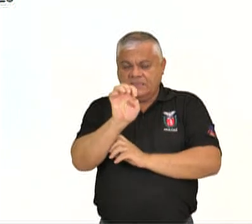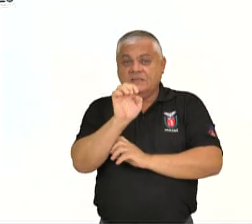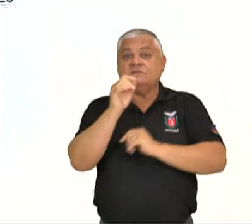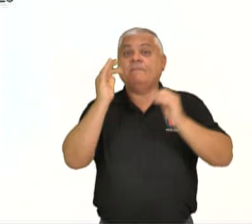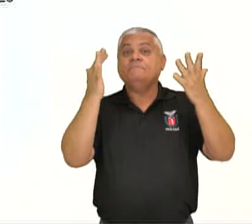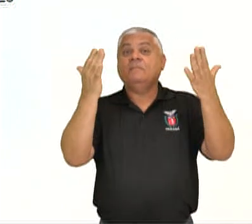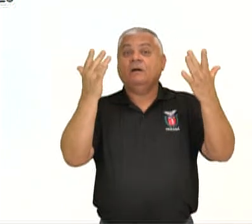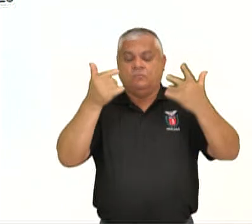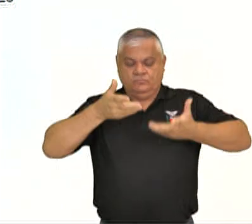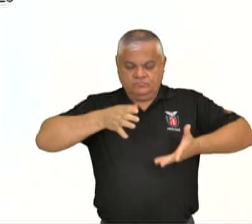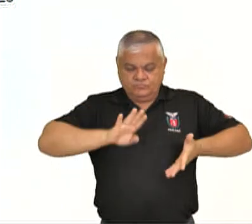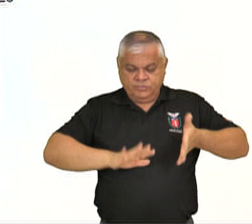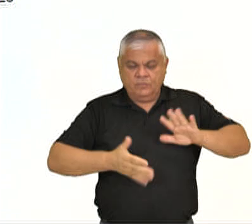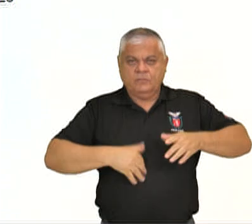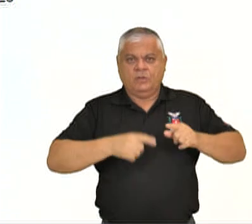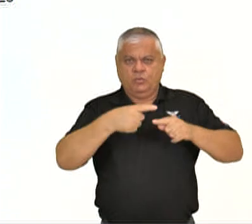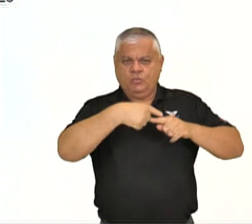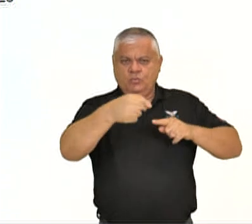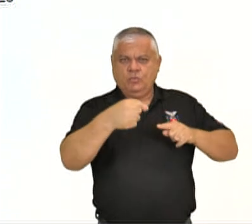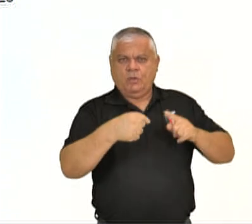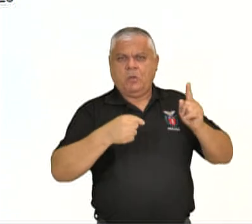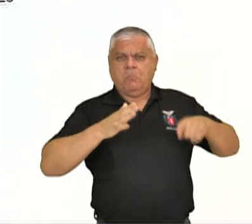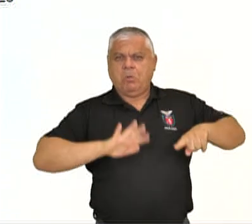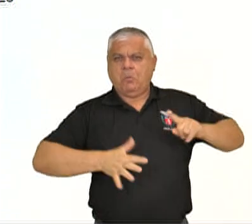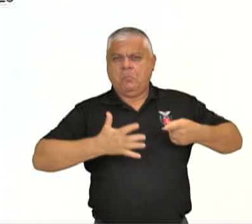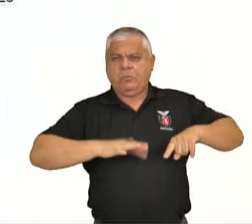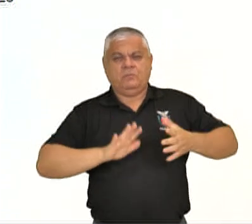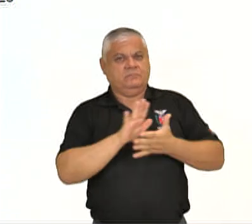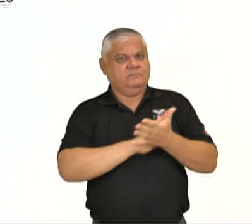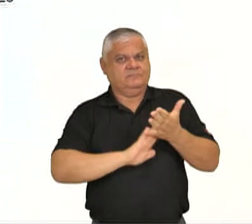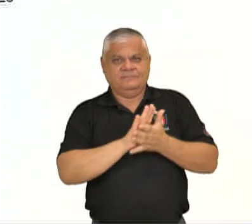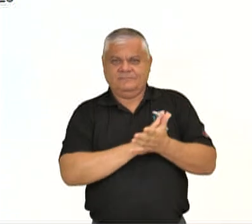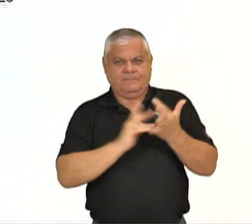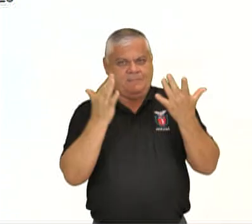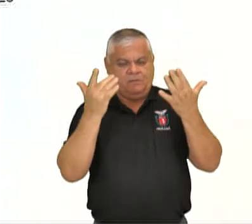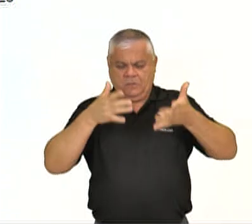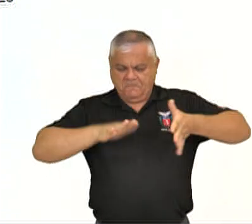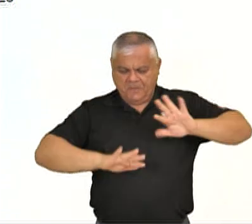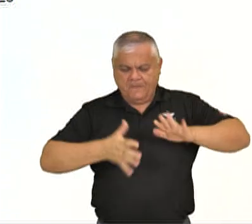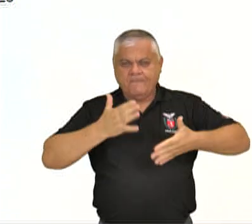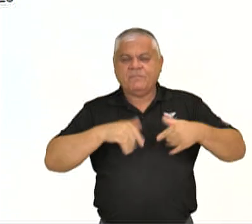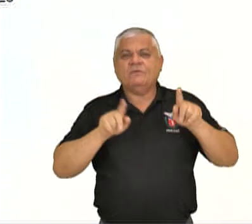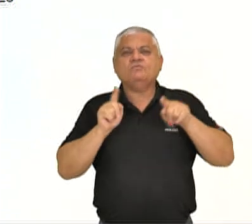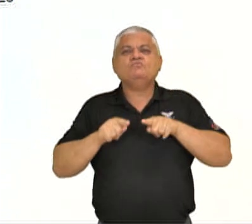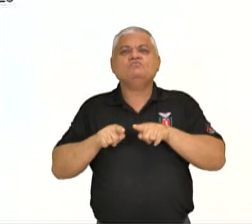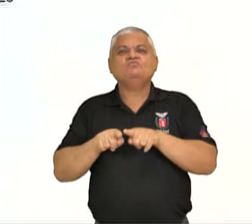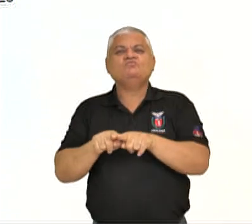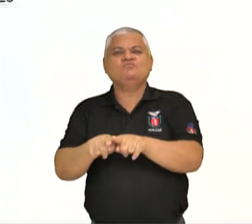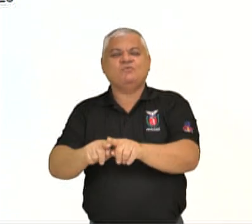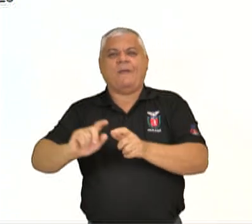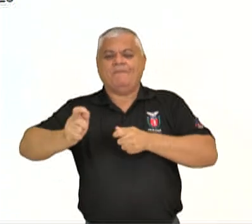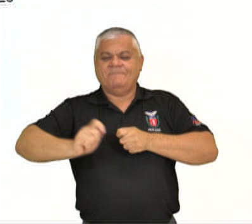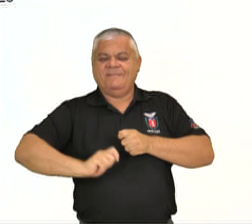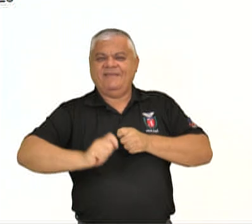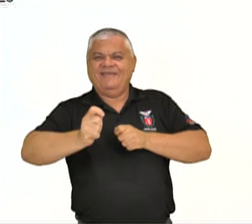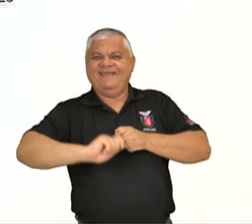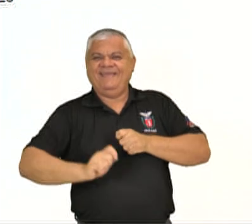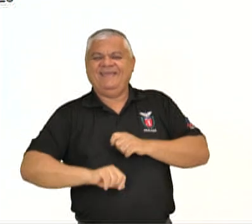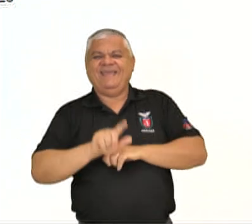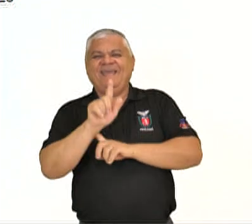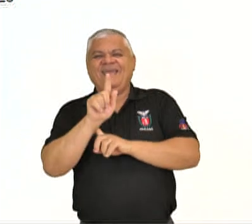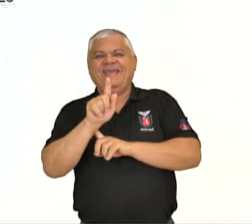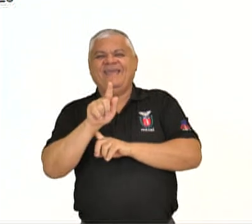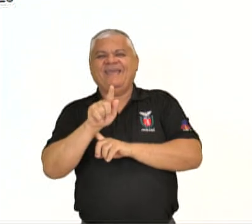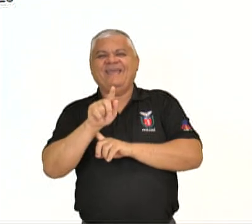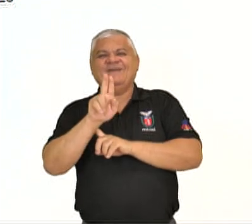as mãos, sem o uso de baqueta, e acompanha o berimbau gunga na marcação do ritmo de